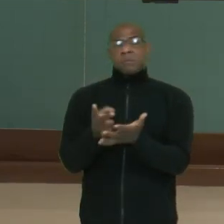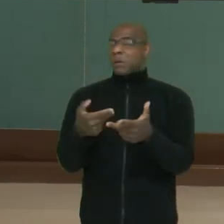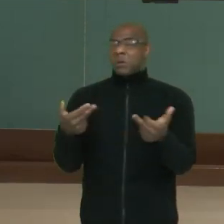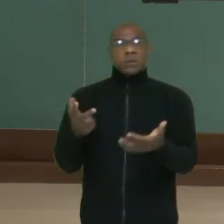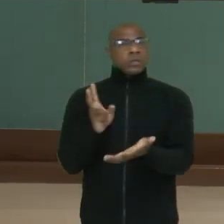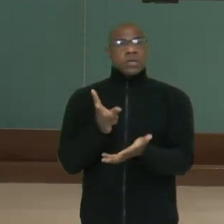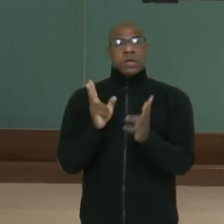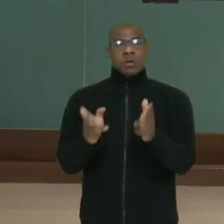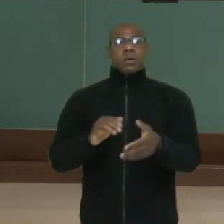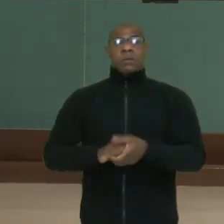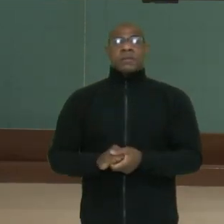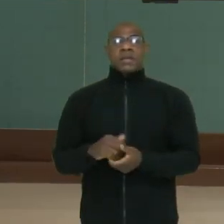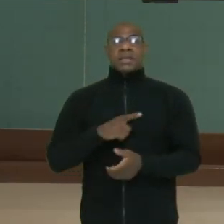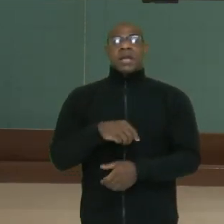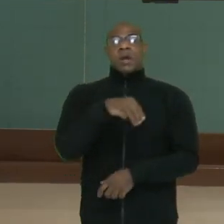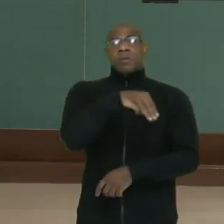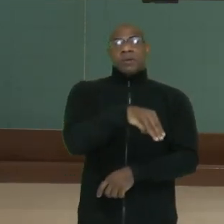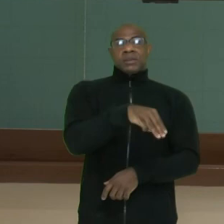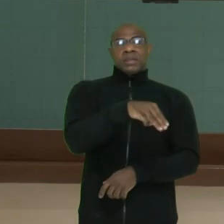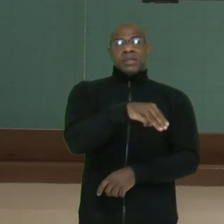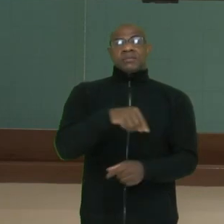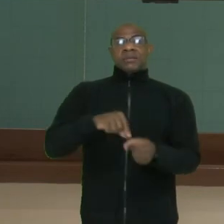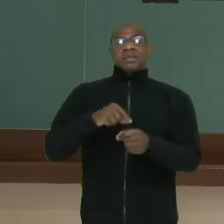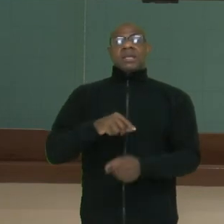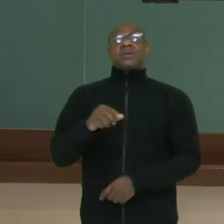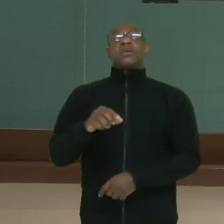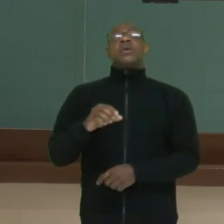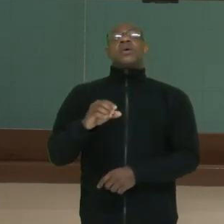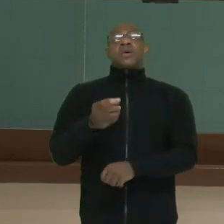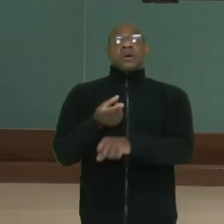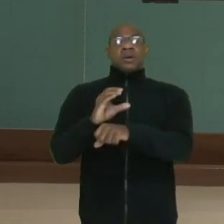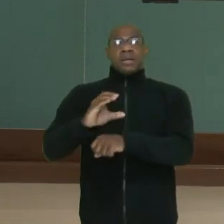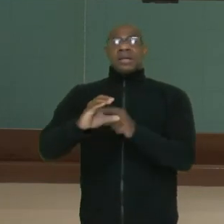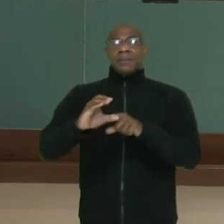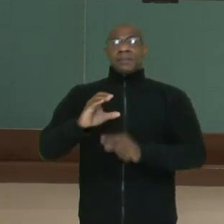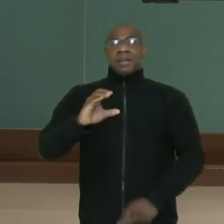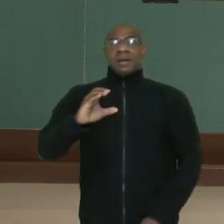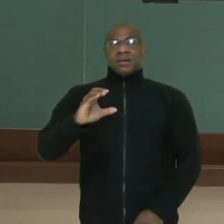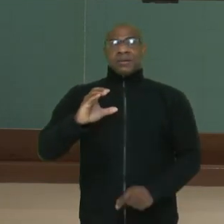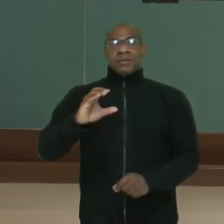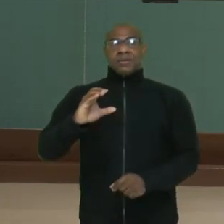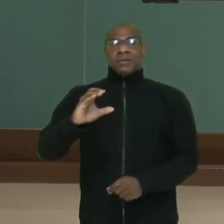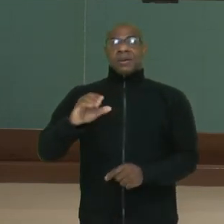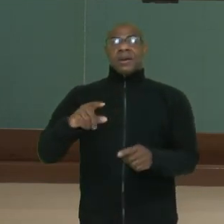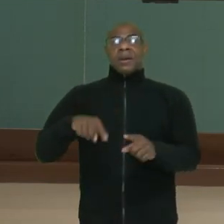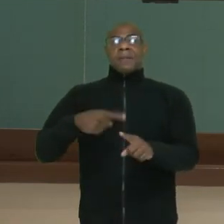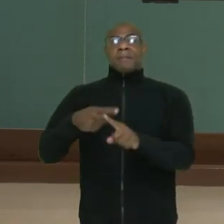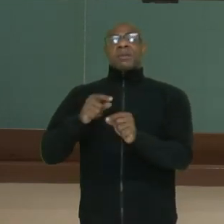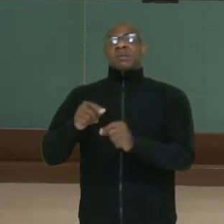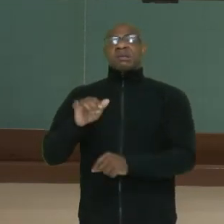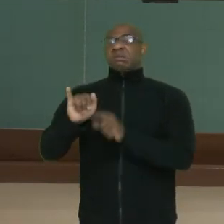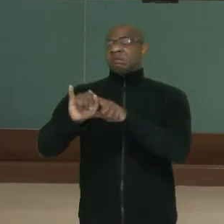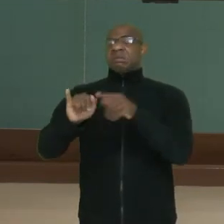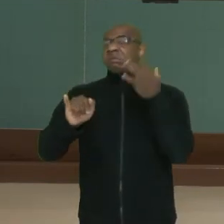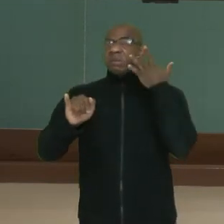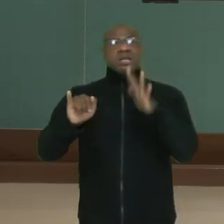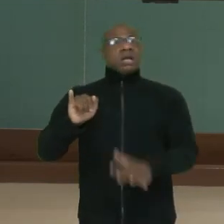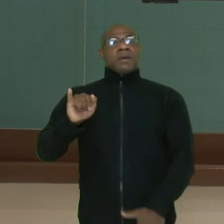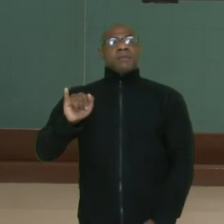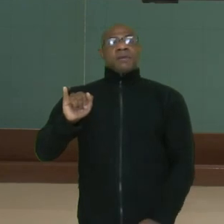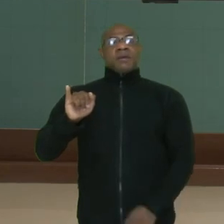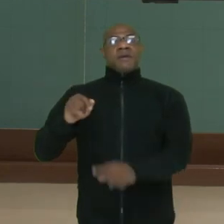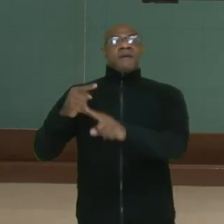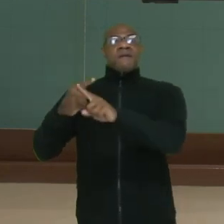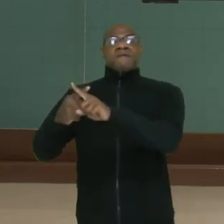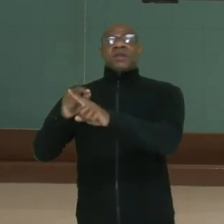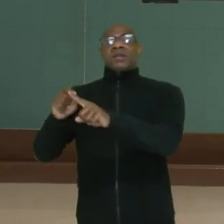bom? Então, ele me deu montante, tenho capital, 1 mais a taxa que eu não sei, não tenho, vezes o tempo